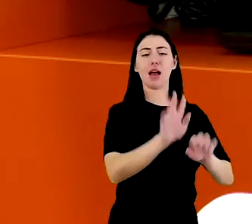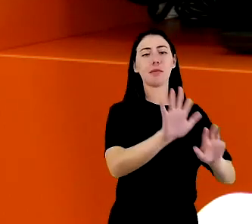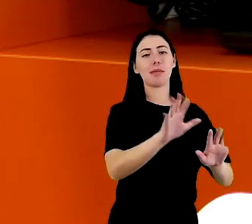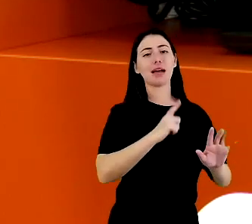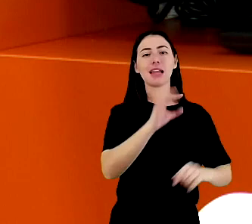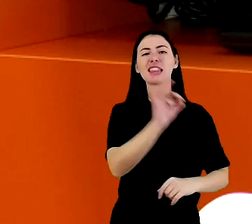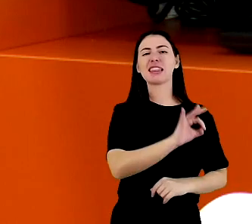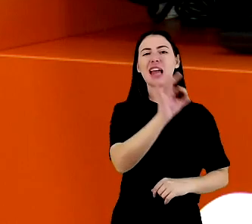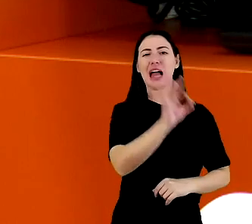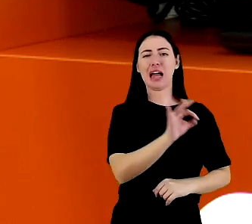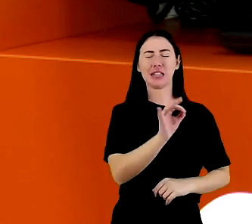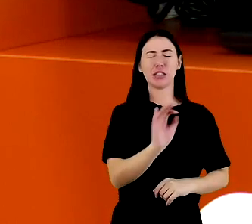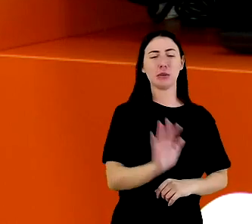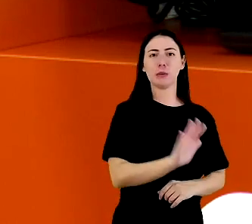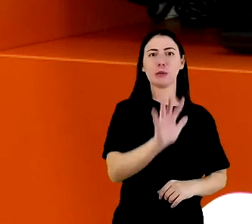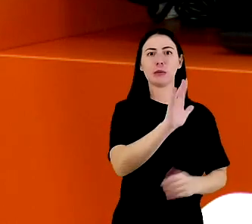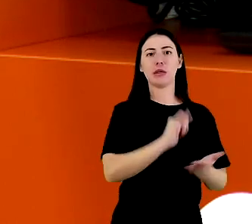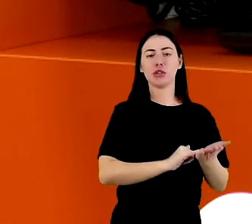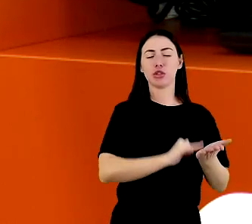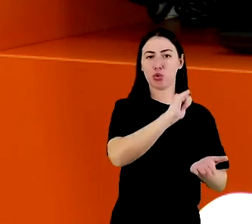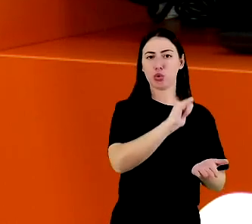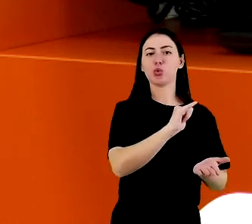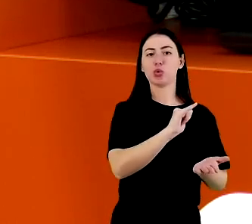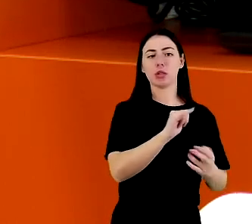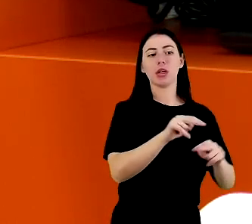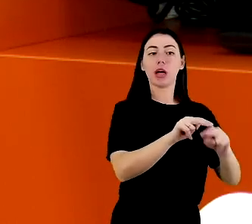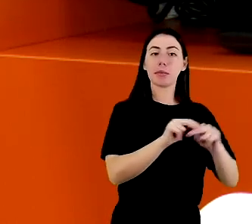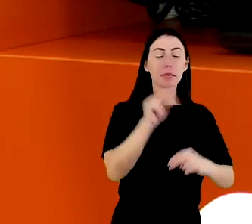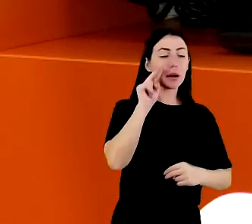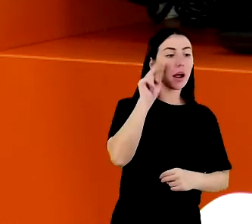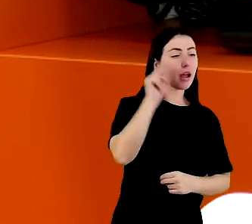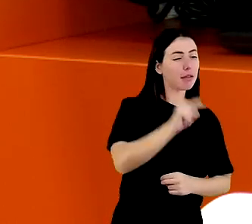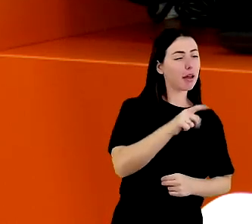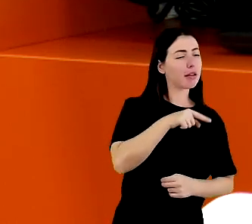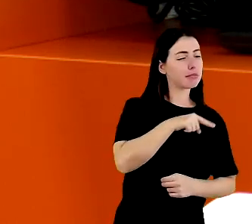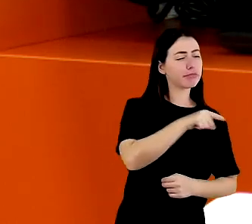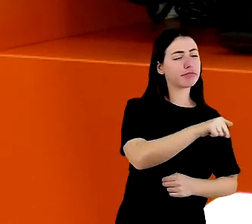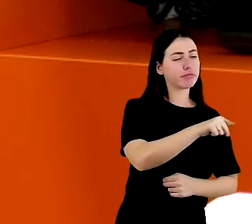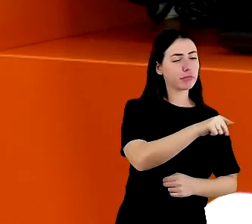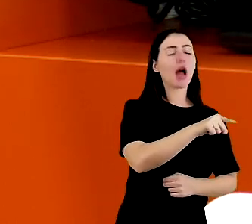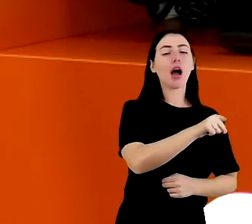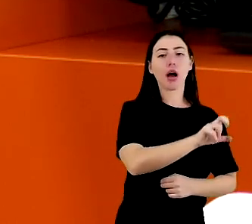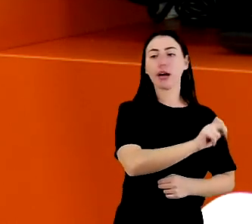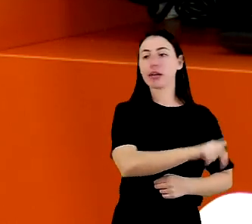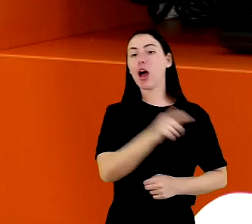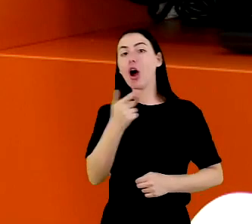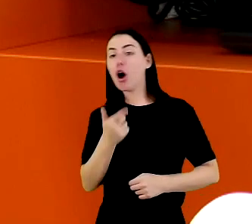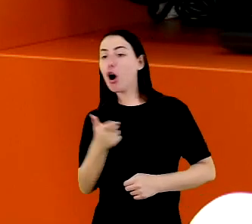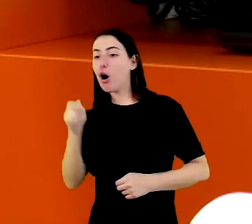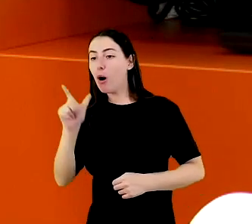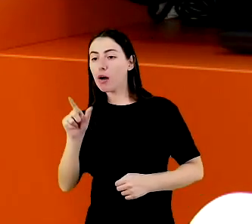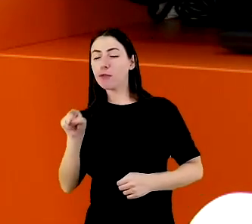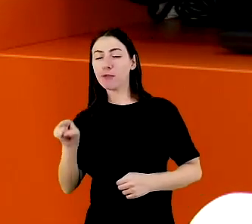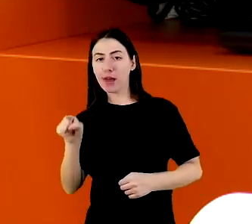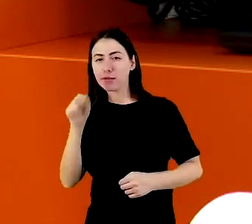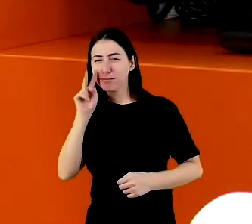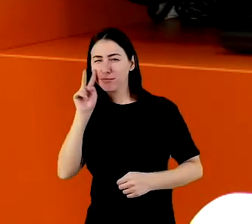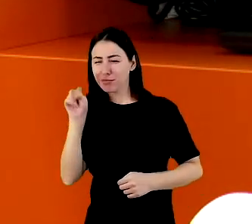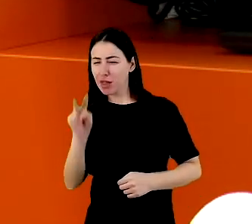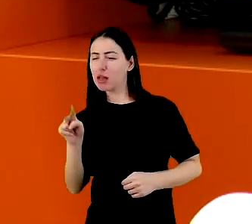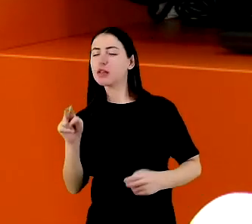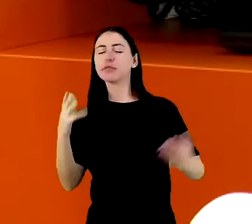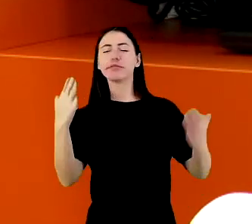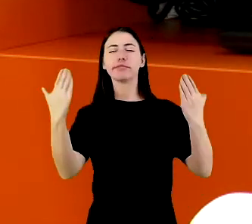eu não tenho relacionamento hoje, e permito que ela veja todo o histórico que eu tenho. Essa financeira vai conseguir avaliar o meu